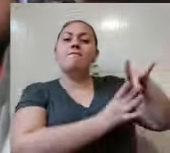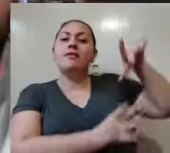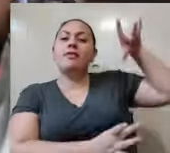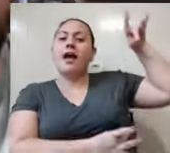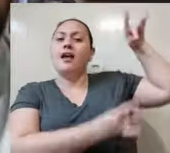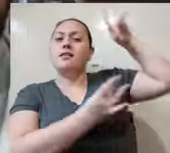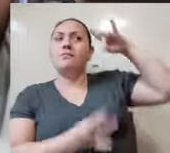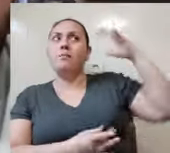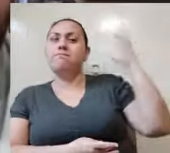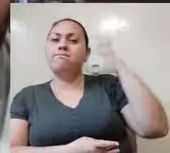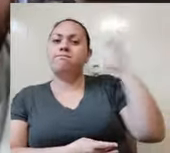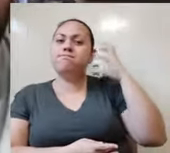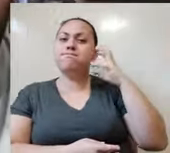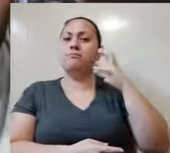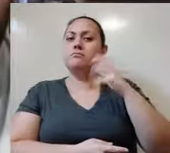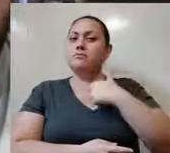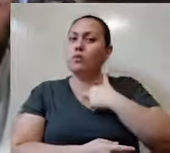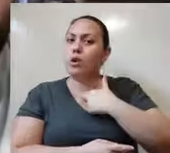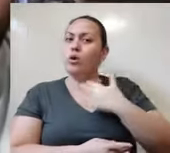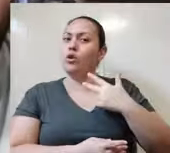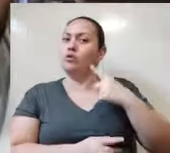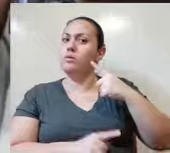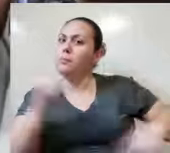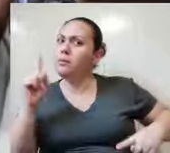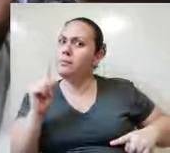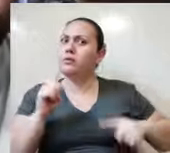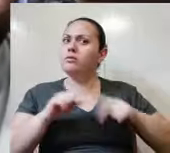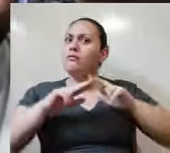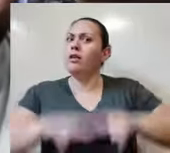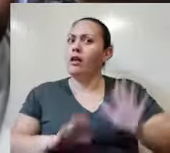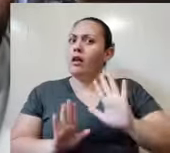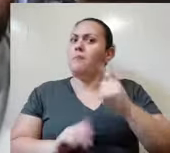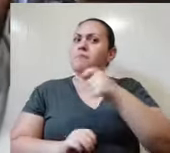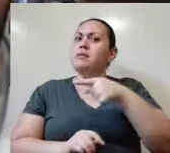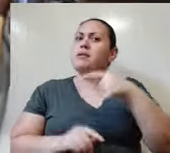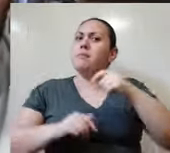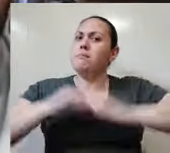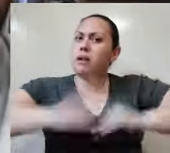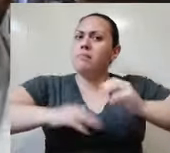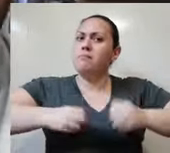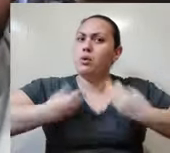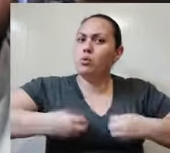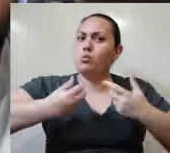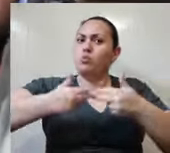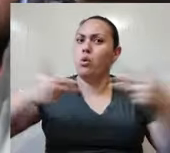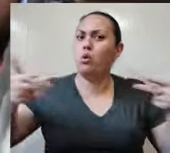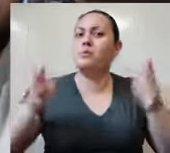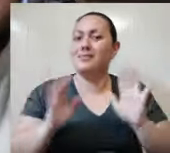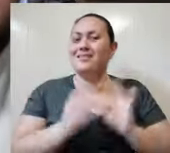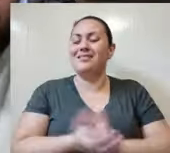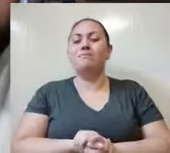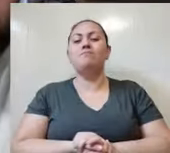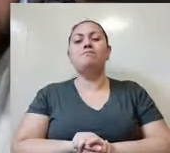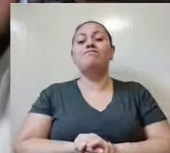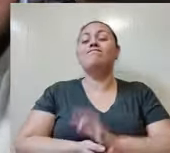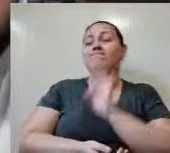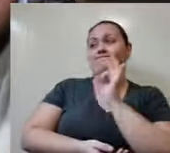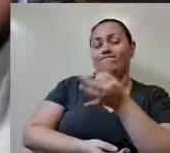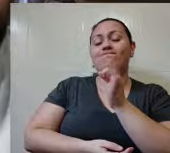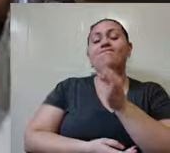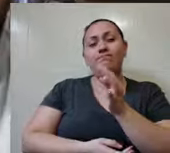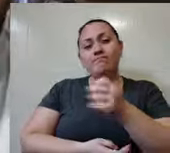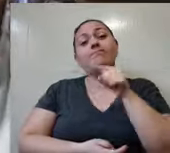né? Não, Isso. não pode, não dá, produza, não durma. Tem que. É. E o quanto isso,